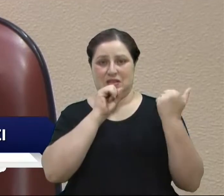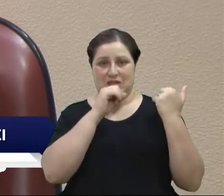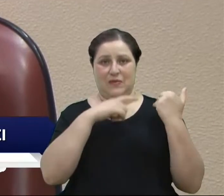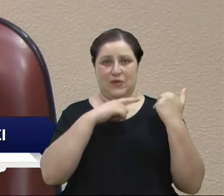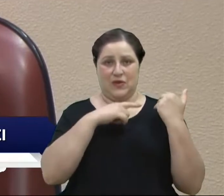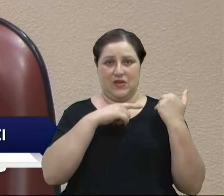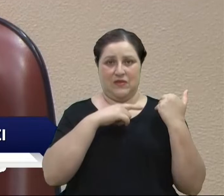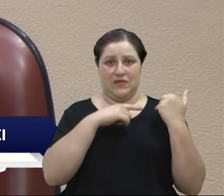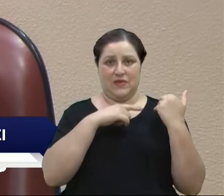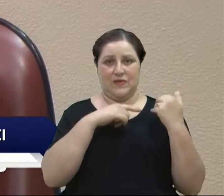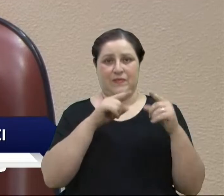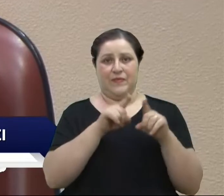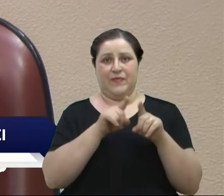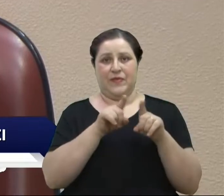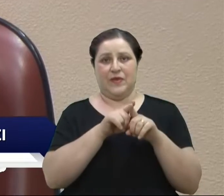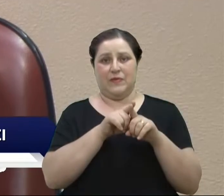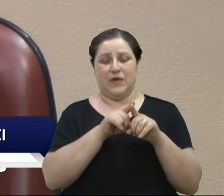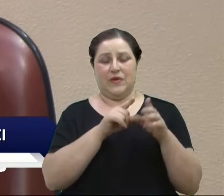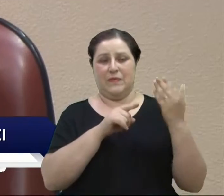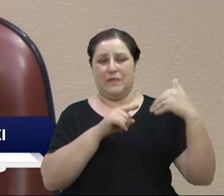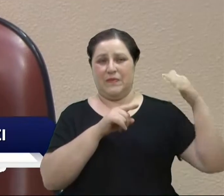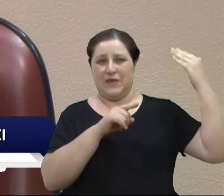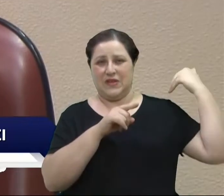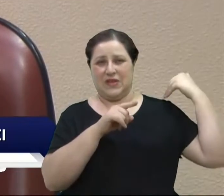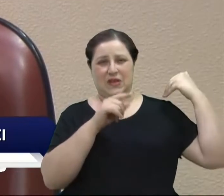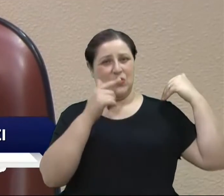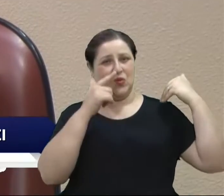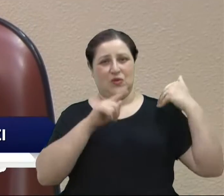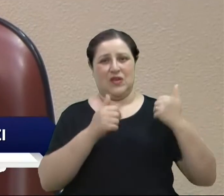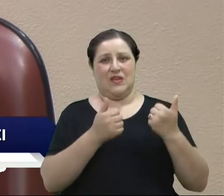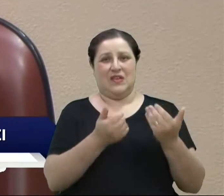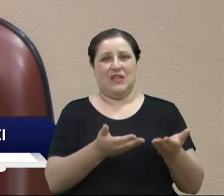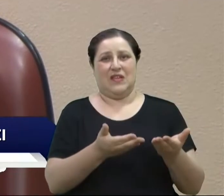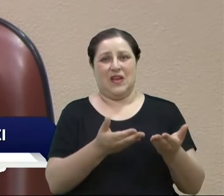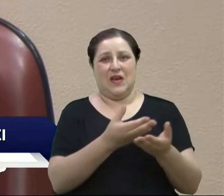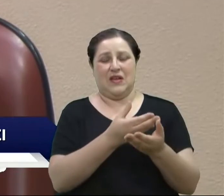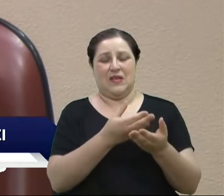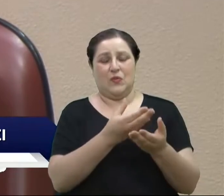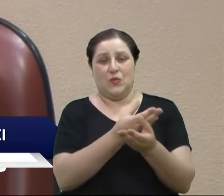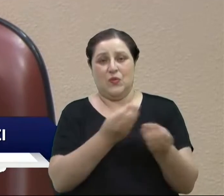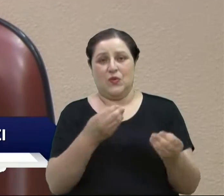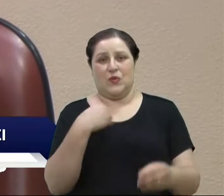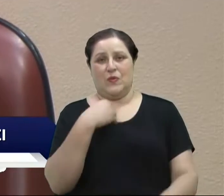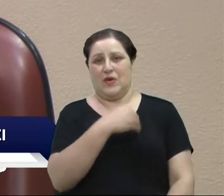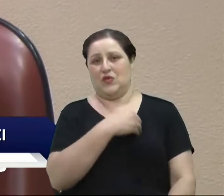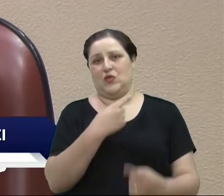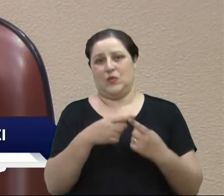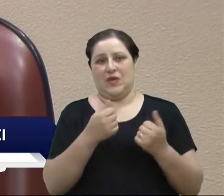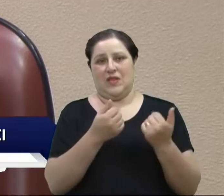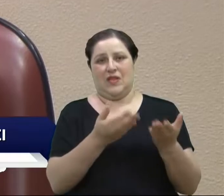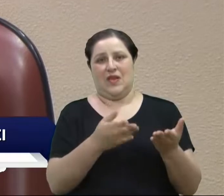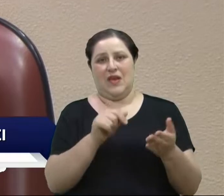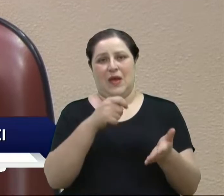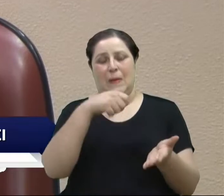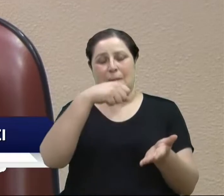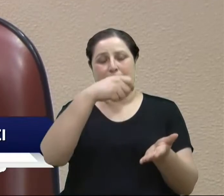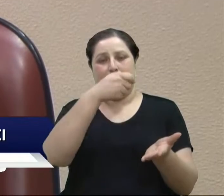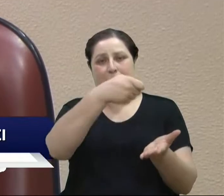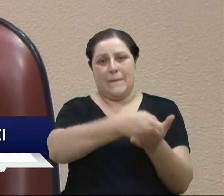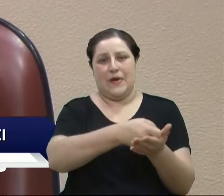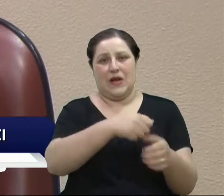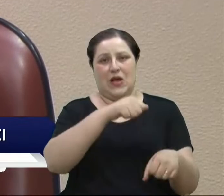conseguiu a adesão de tantos médicos, porque a gente oferta o mutirão e faz o pagamento de horas extras.